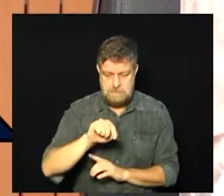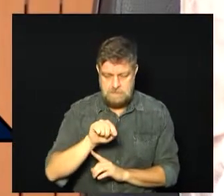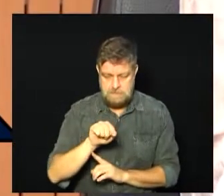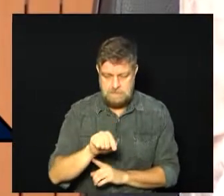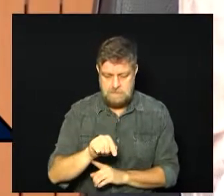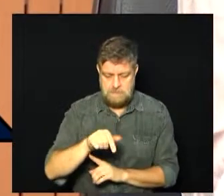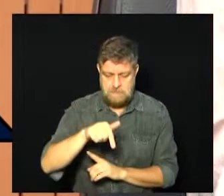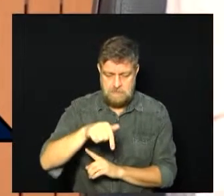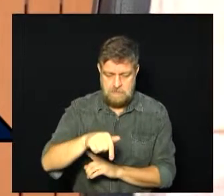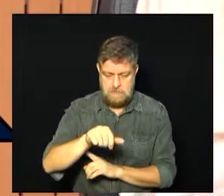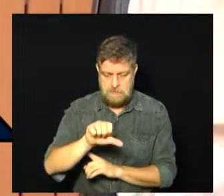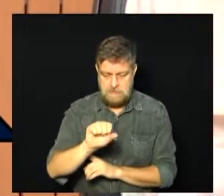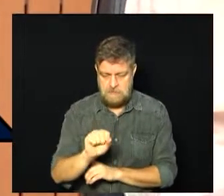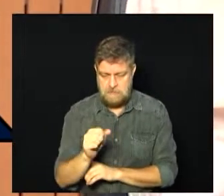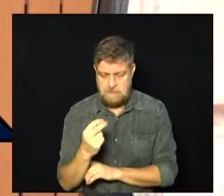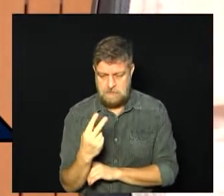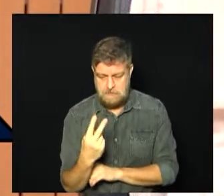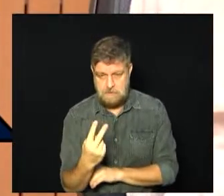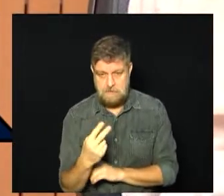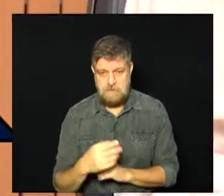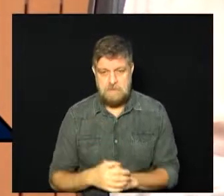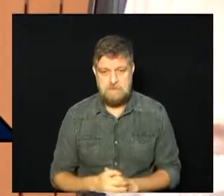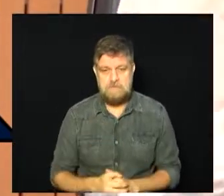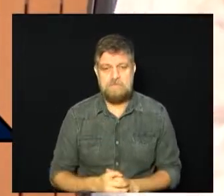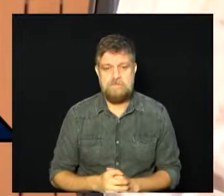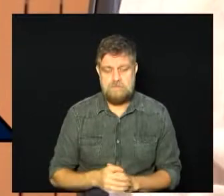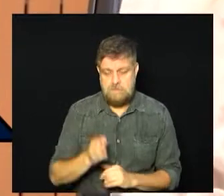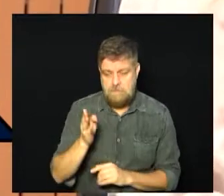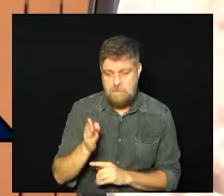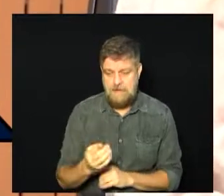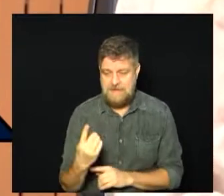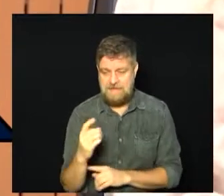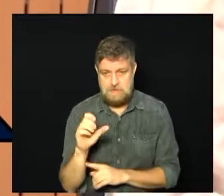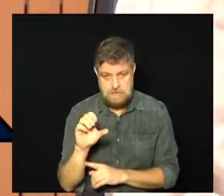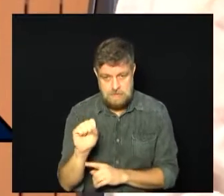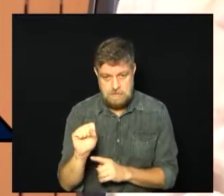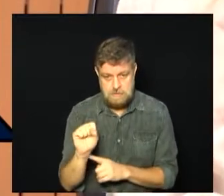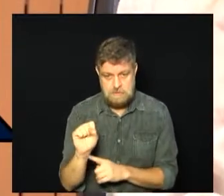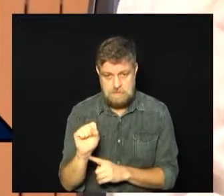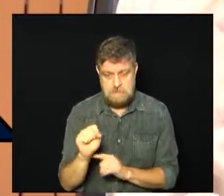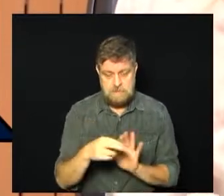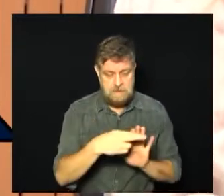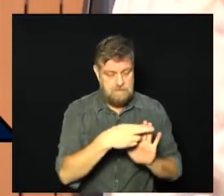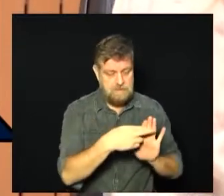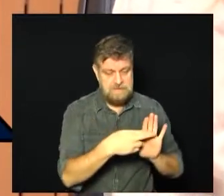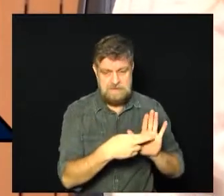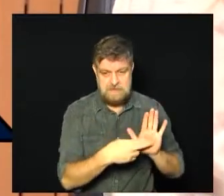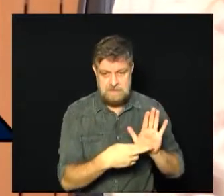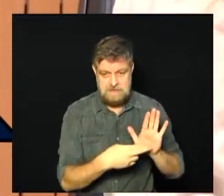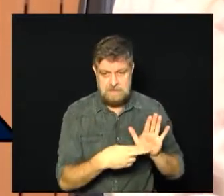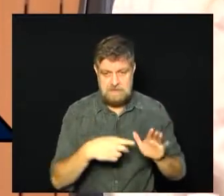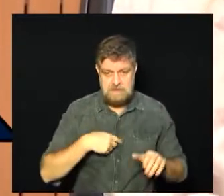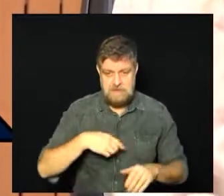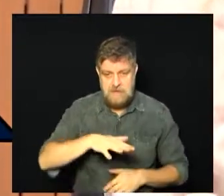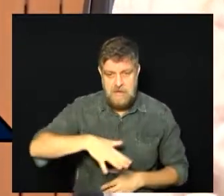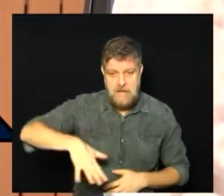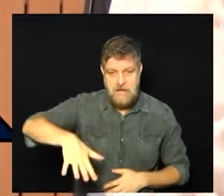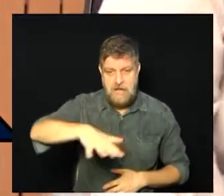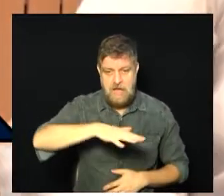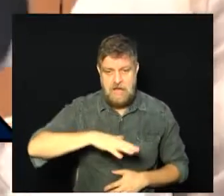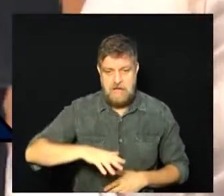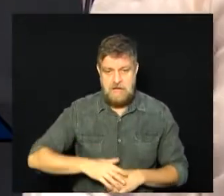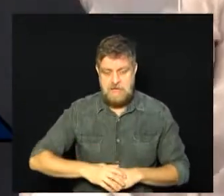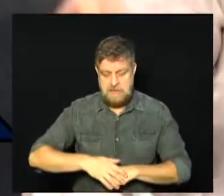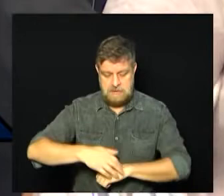19.782, de 8 de fevereiro de 2018, que regulamenta a instalação, o uso de extensão temporária de